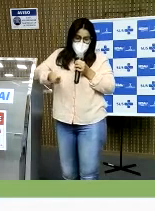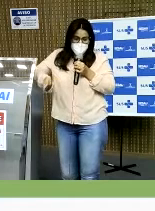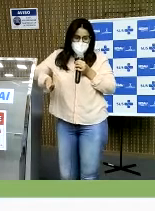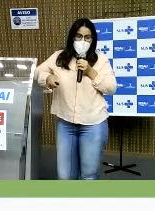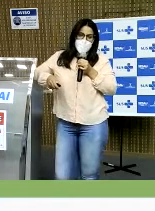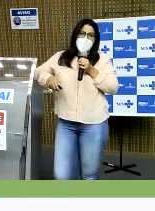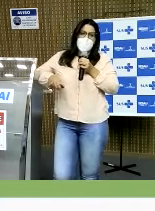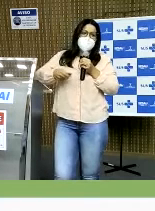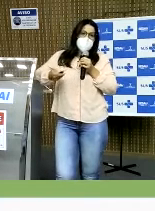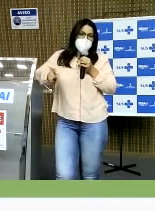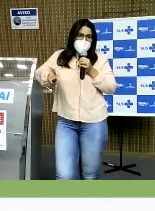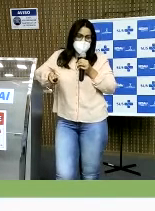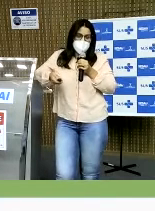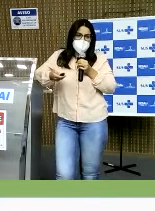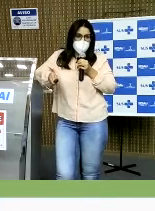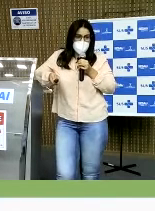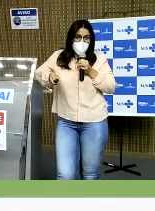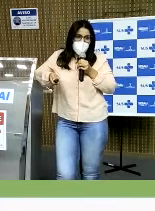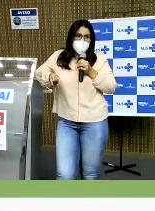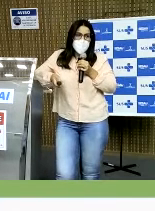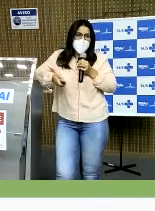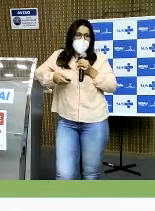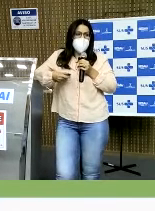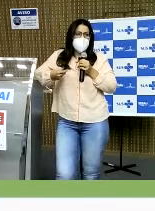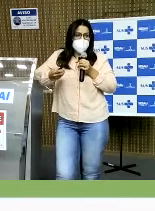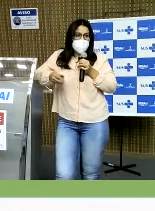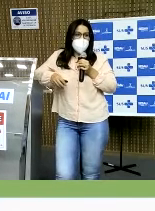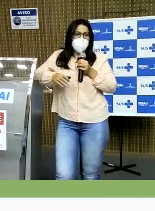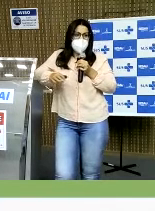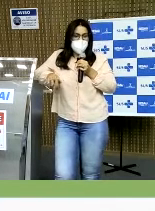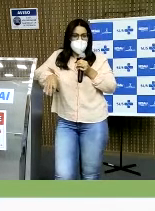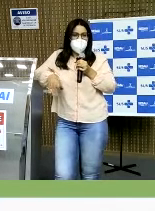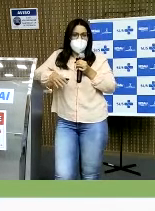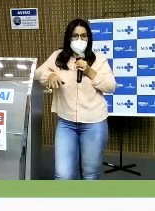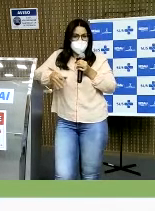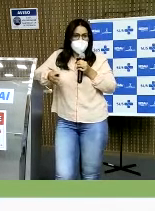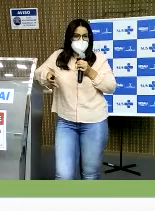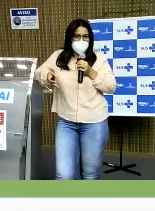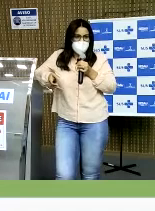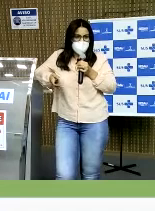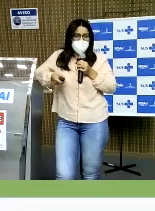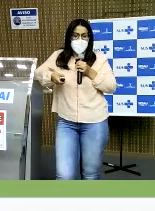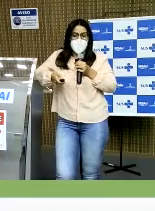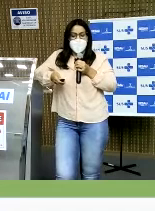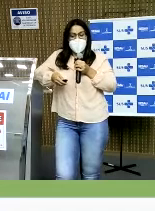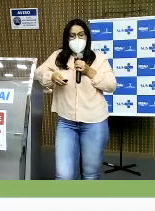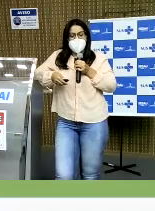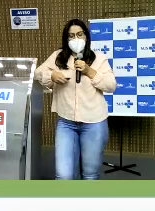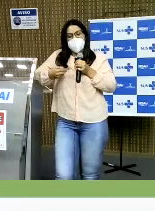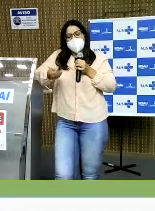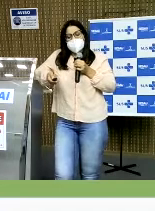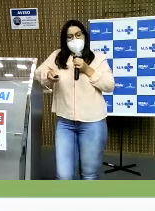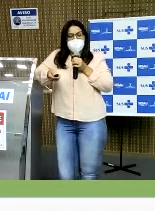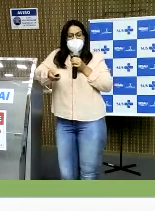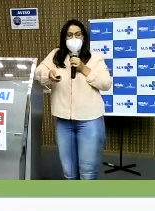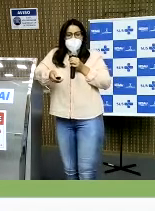ao registro, a questão da suspensão dos grupos, né? Nos grupos era onde a gente tinha uma abrangência desses pacientes, e a gente,